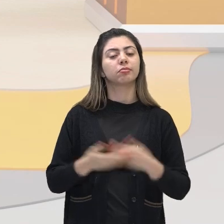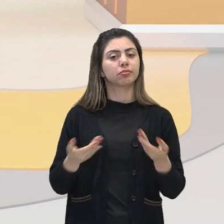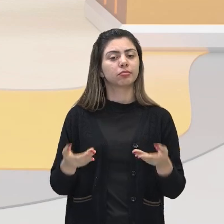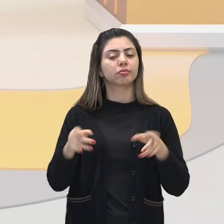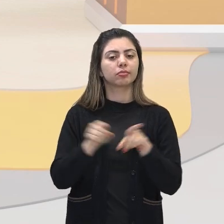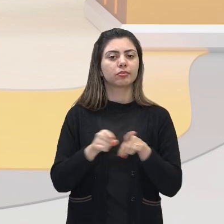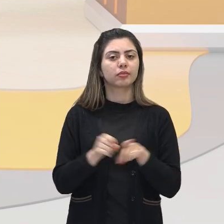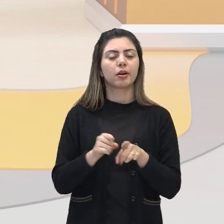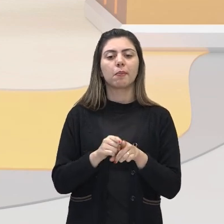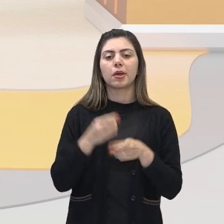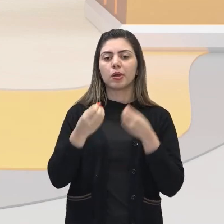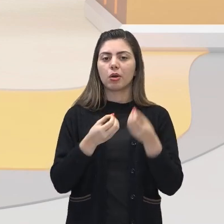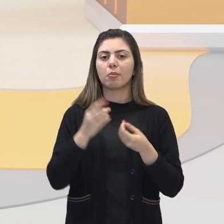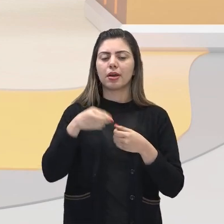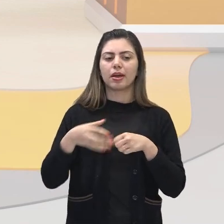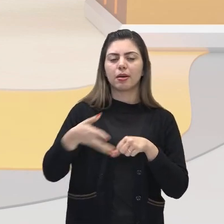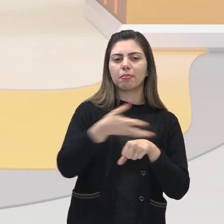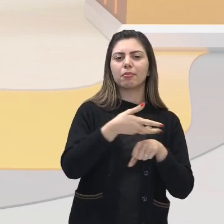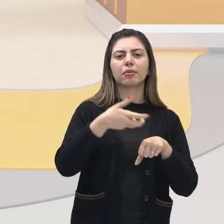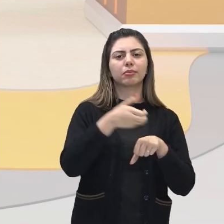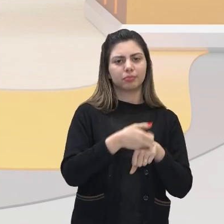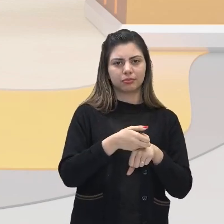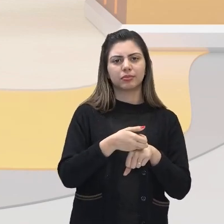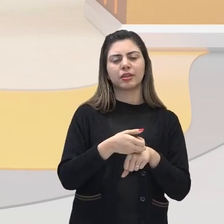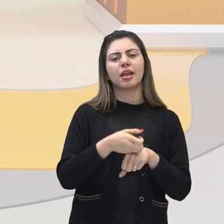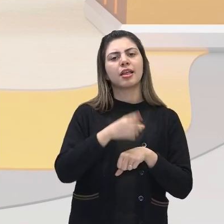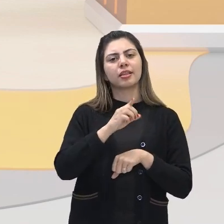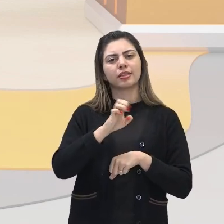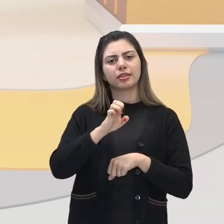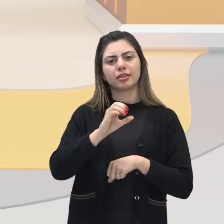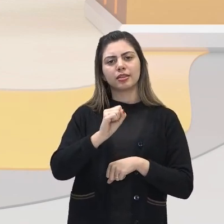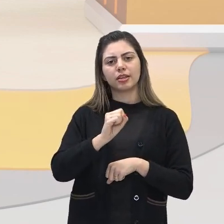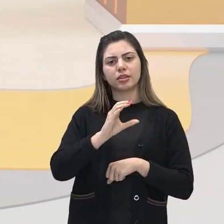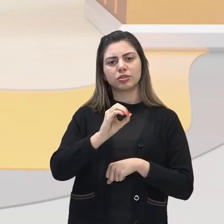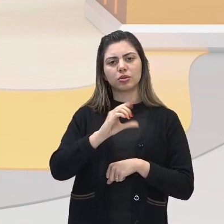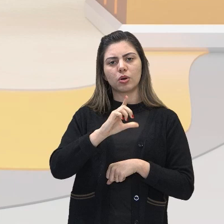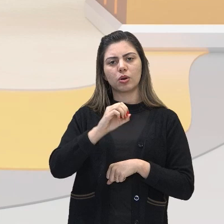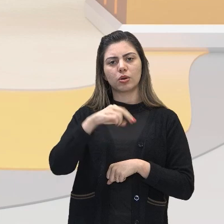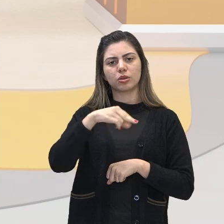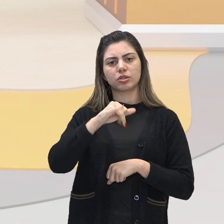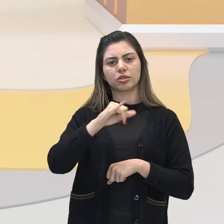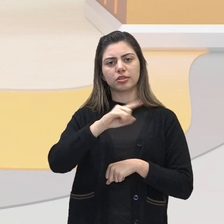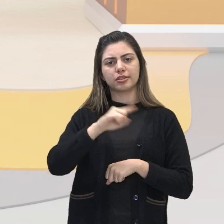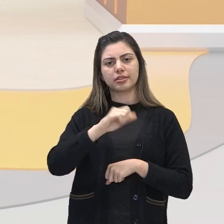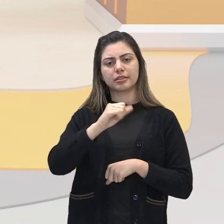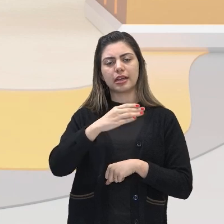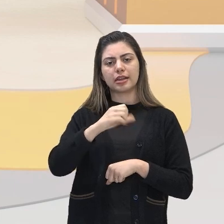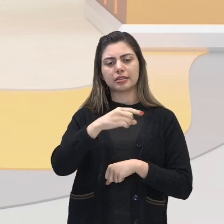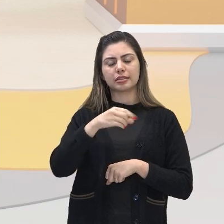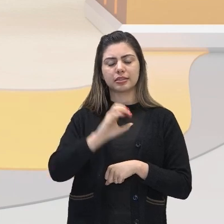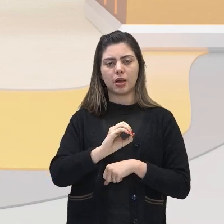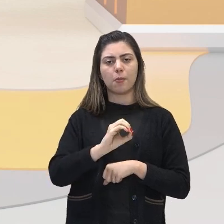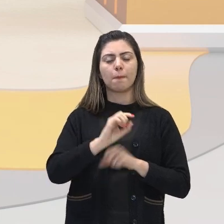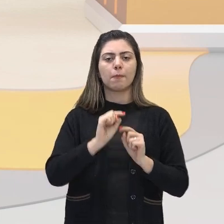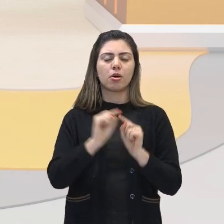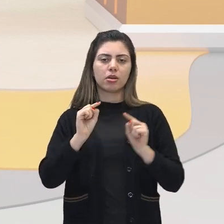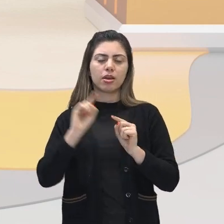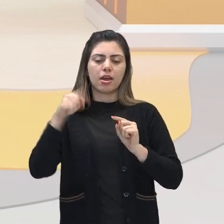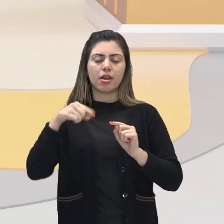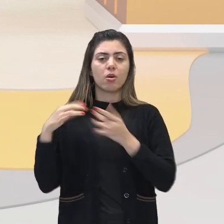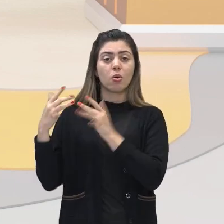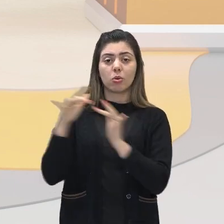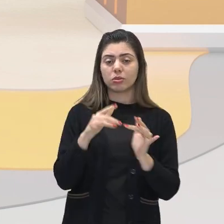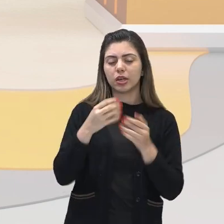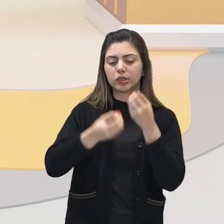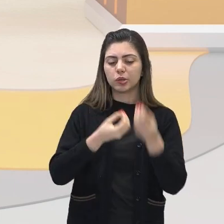também descolonização. Nós não vamos falar propriamente sobre a descolonização, mas o contexto é justamente desse